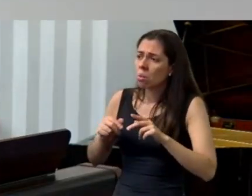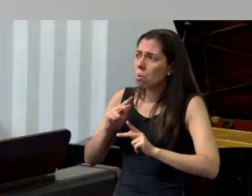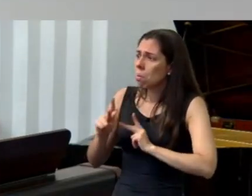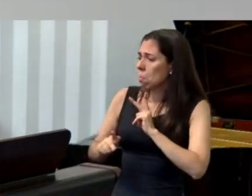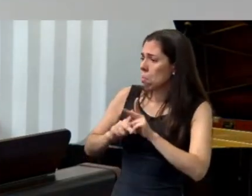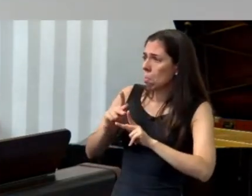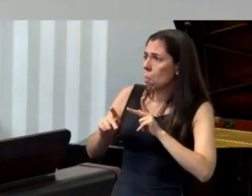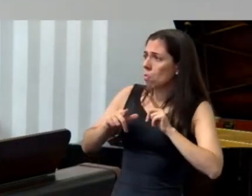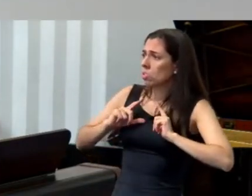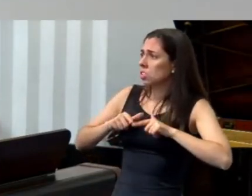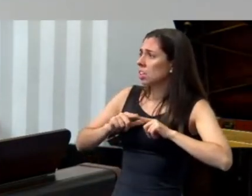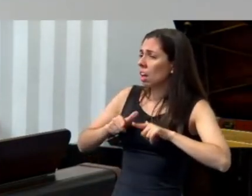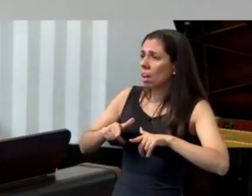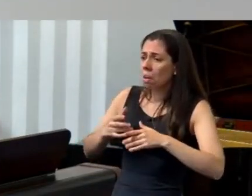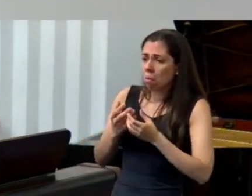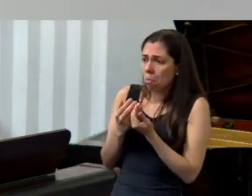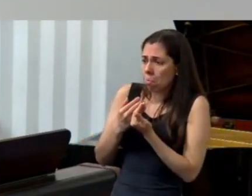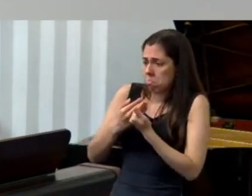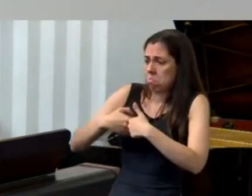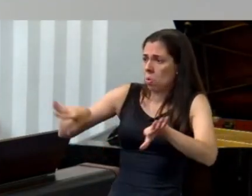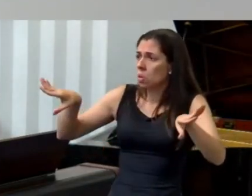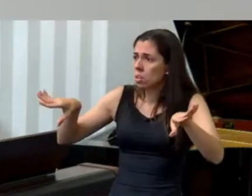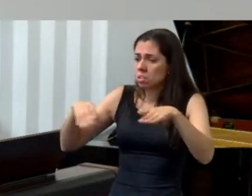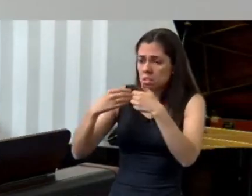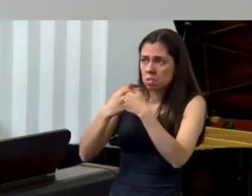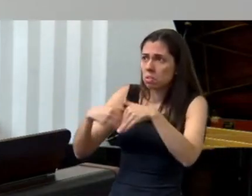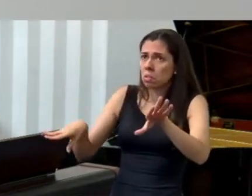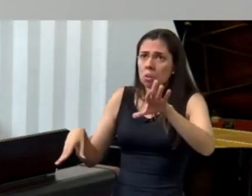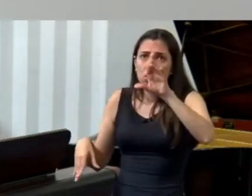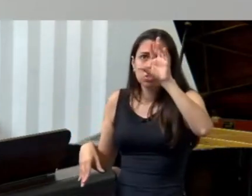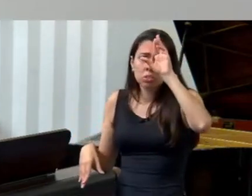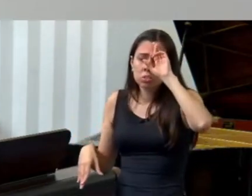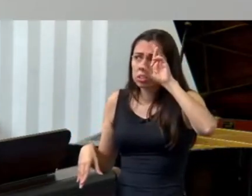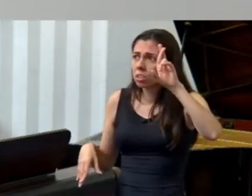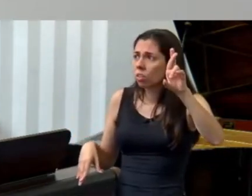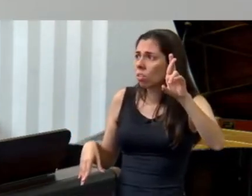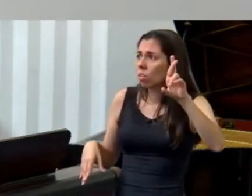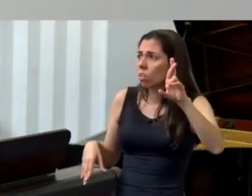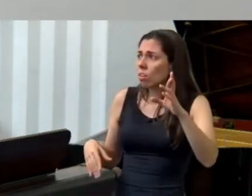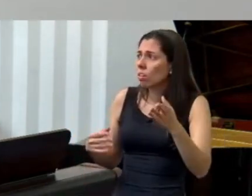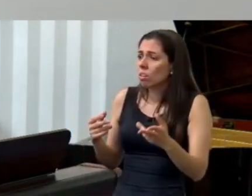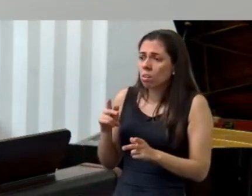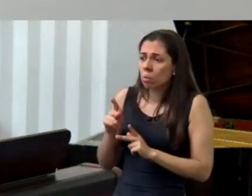sozinho. E a nossa visão é limitada.